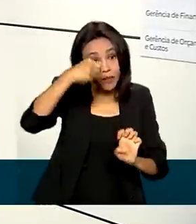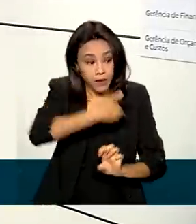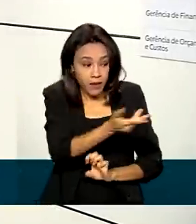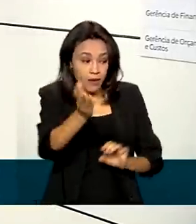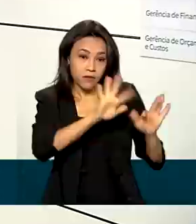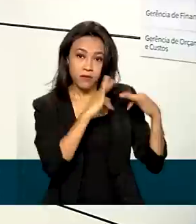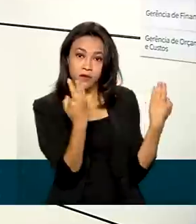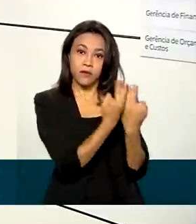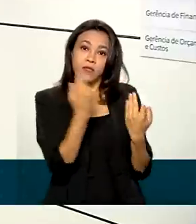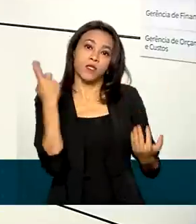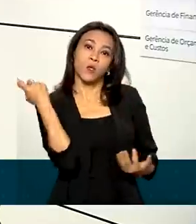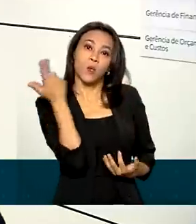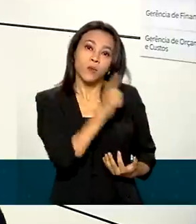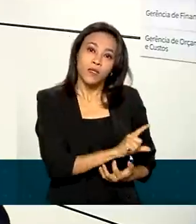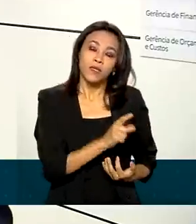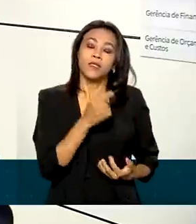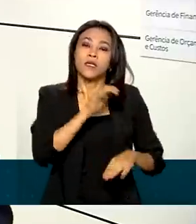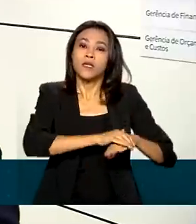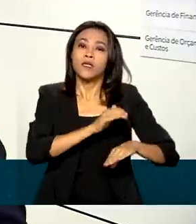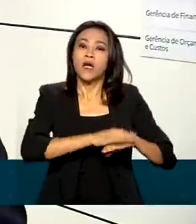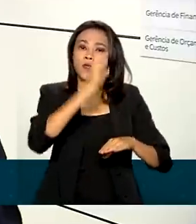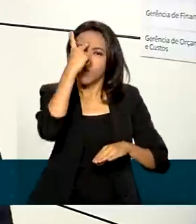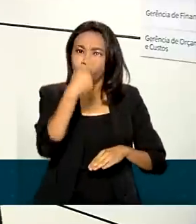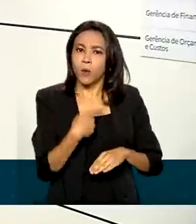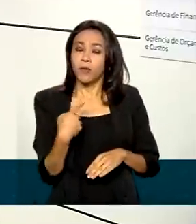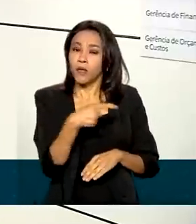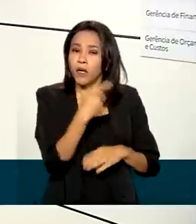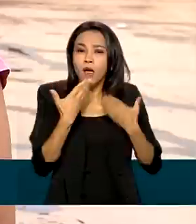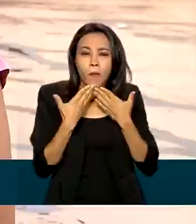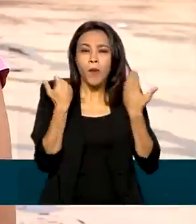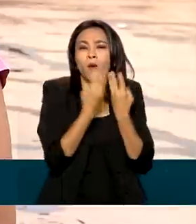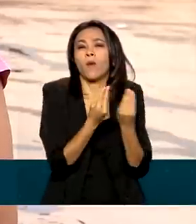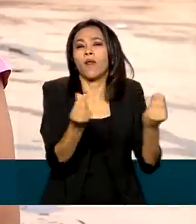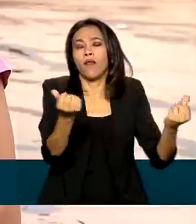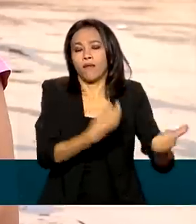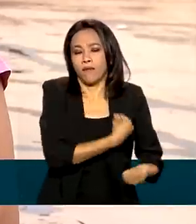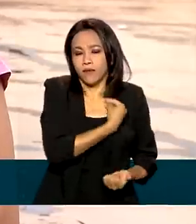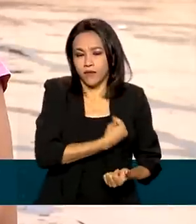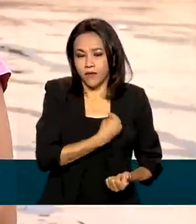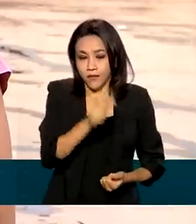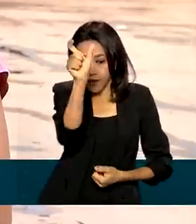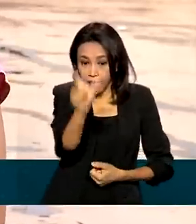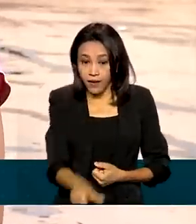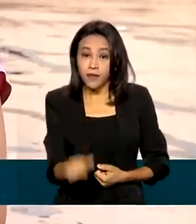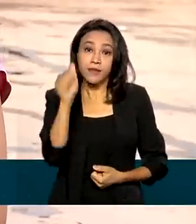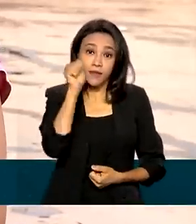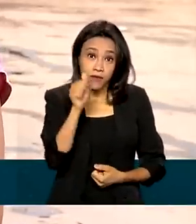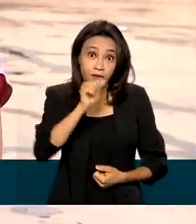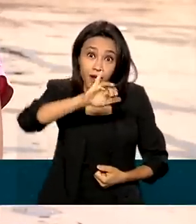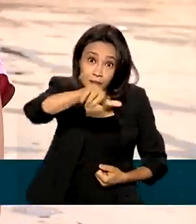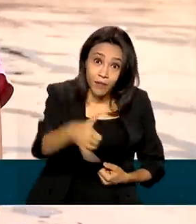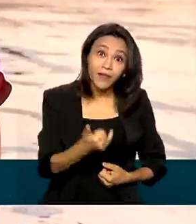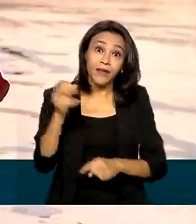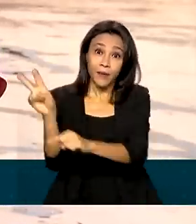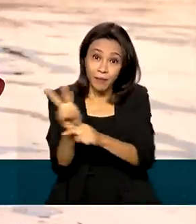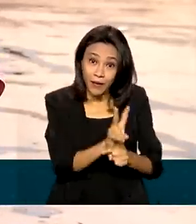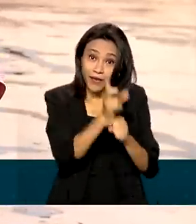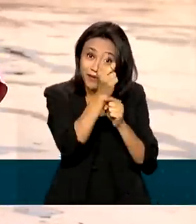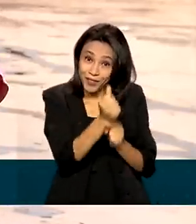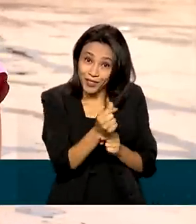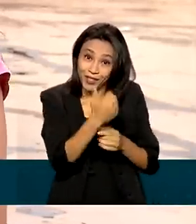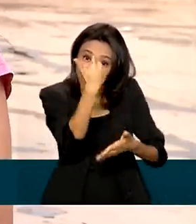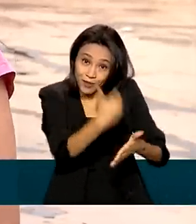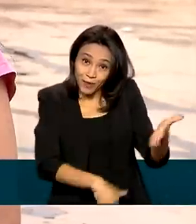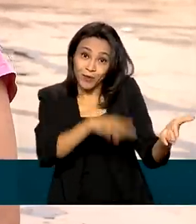alcance a sua renda própria a sua autonomia e melhoria da qualidade de vida agésima vai aproveitar o crédito consignado para